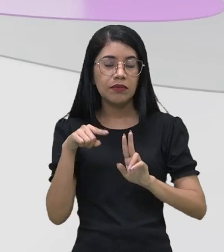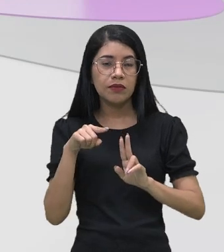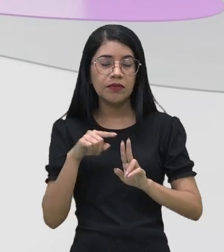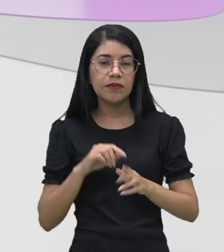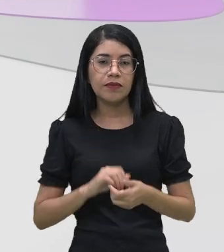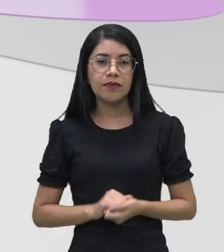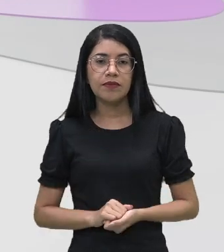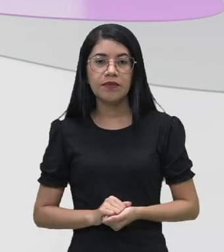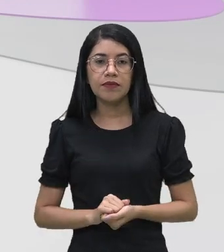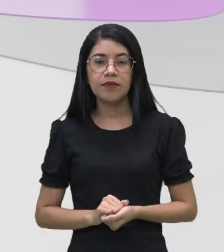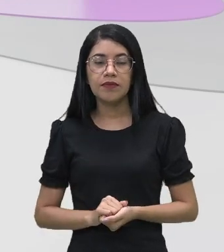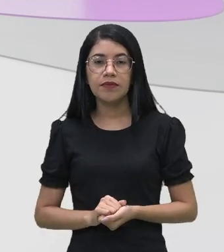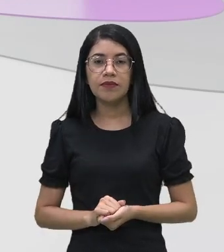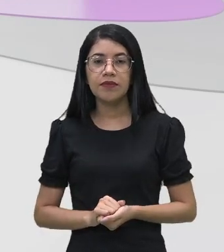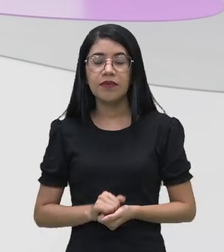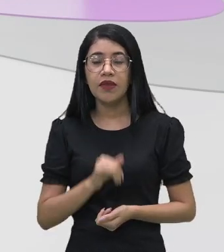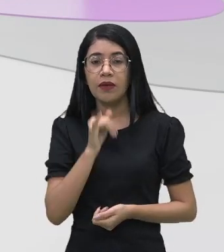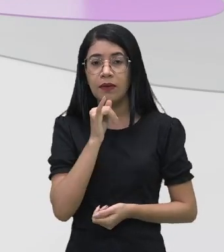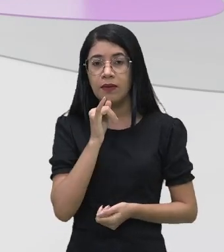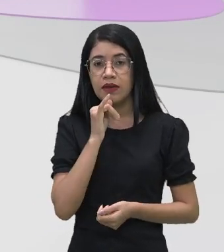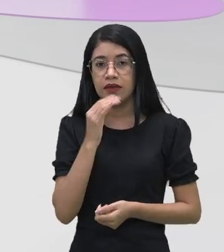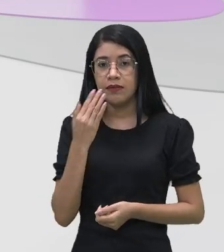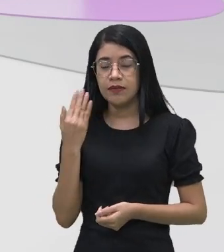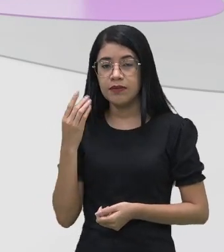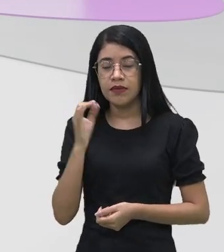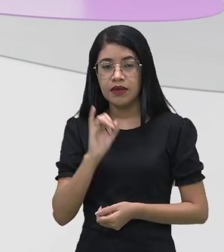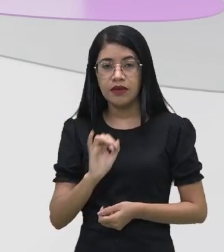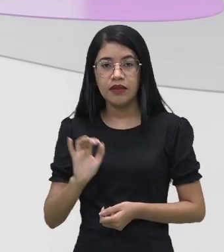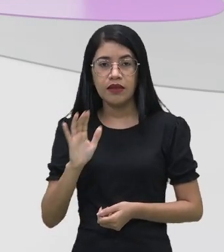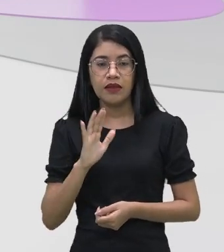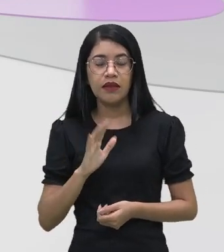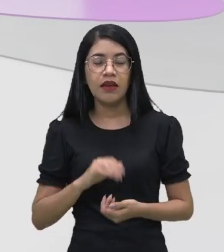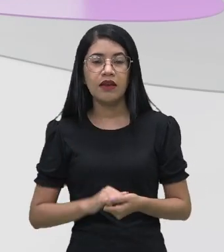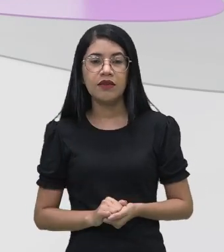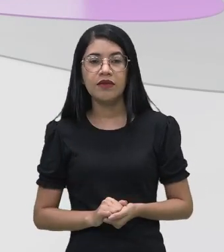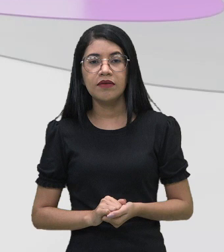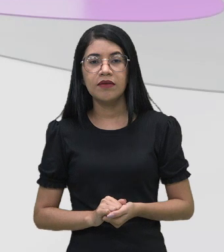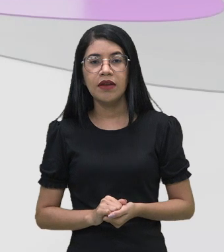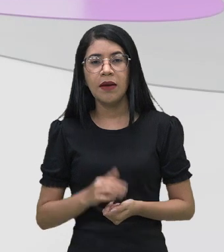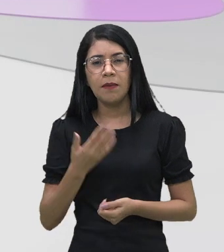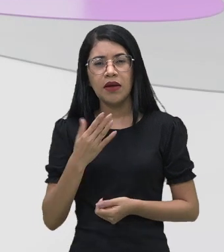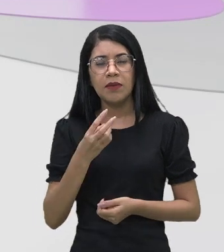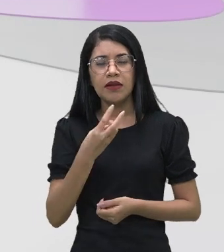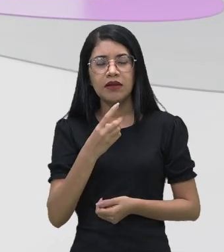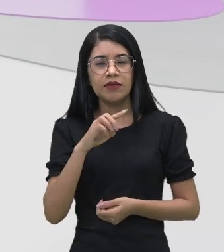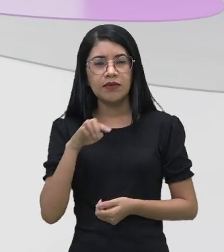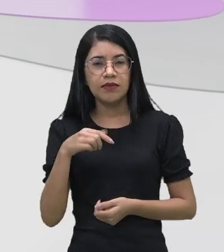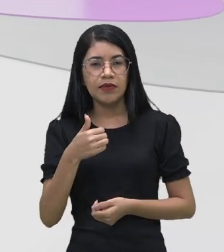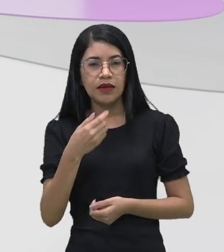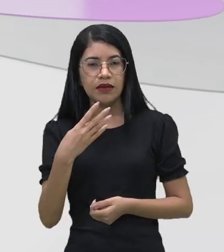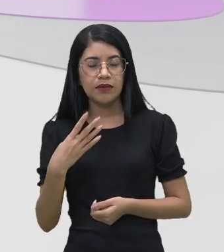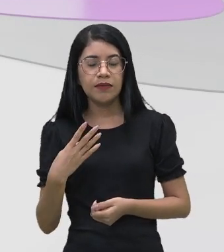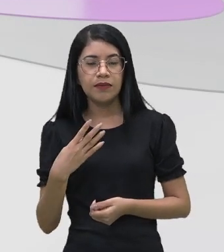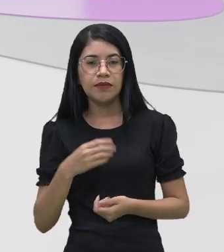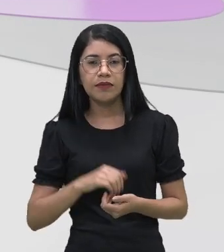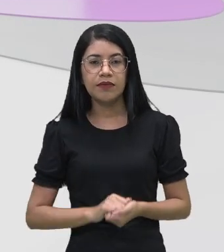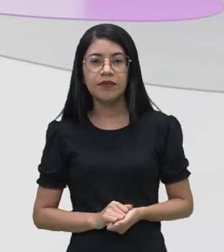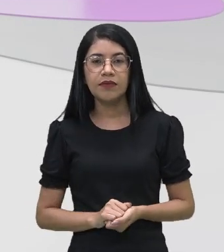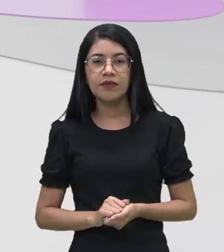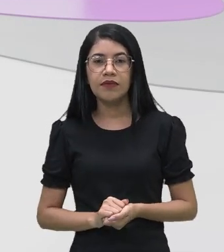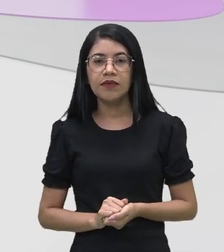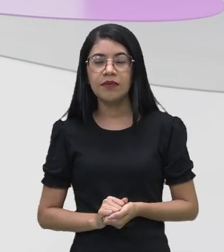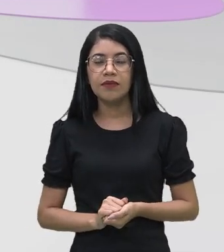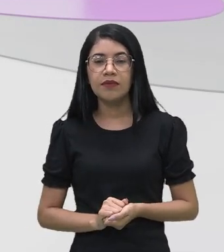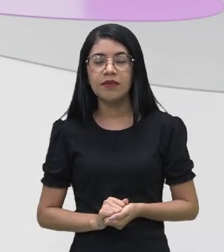dividir pelo diâmetro dela. E vai verificar que vai dar um valor muito aproximado de 3,14. E aí, o que é o comprimento